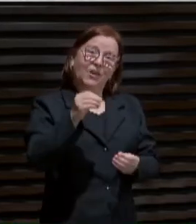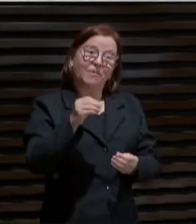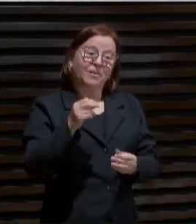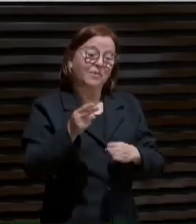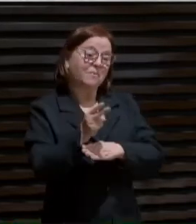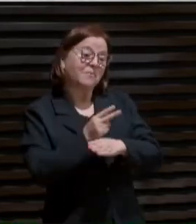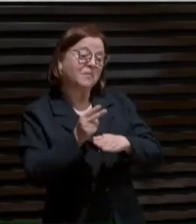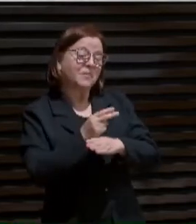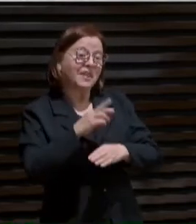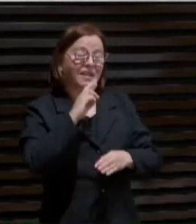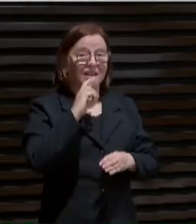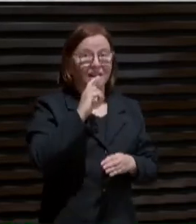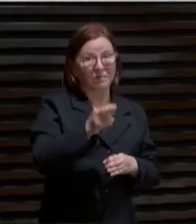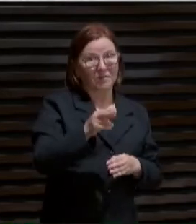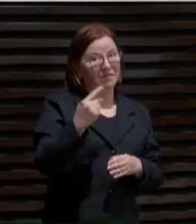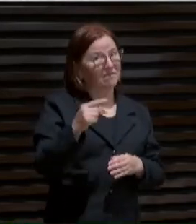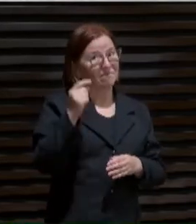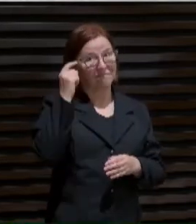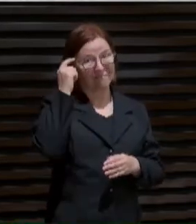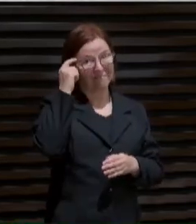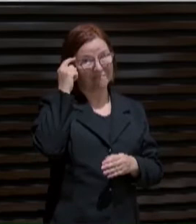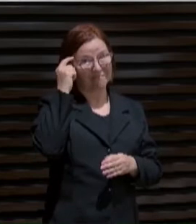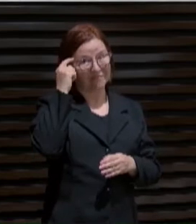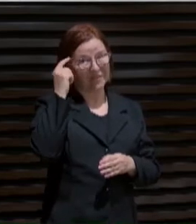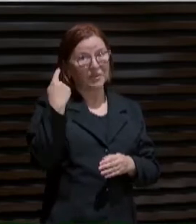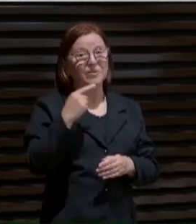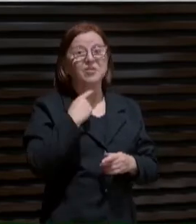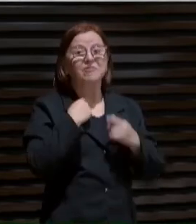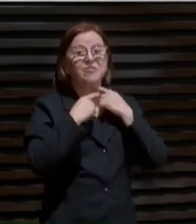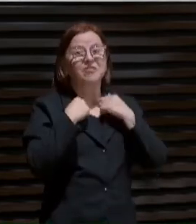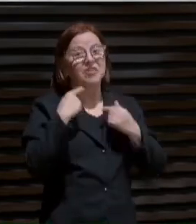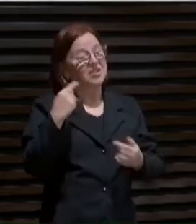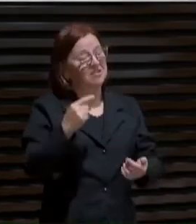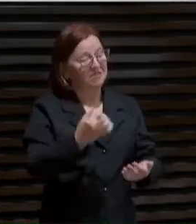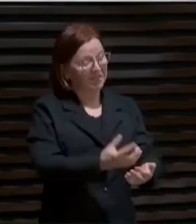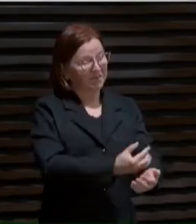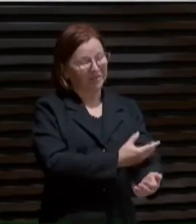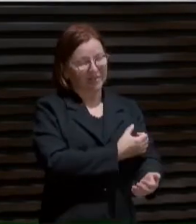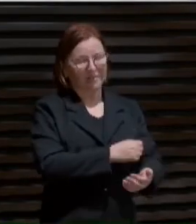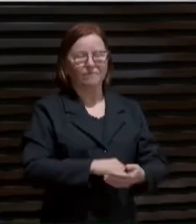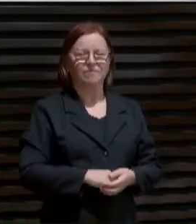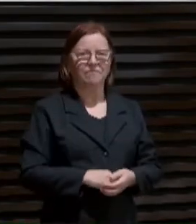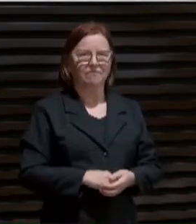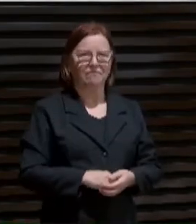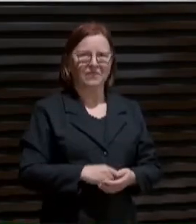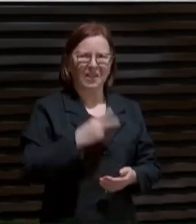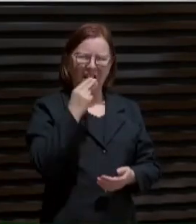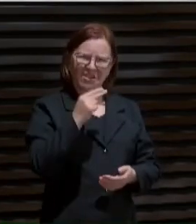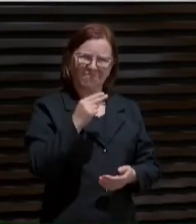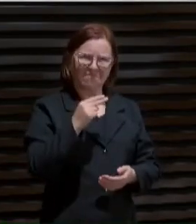em seu intelecto em sua vontade ou em suas emoções eu acho que em algum momento das nossas vidas